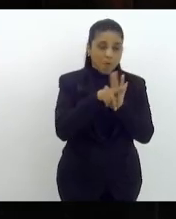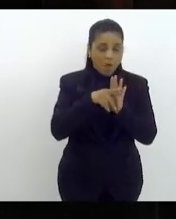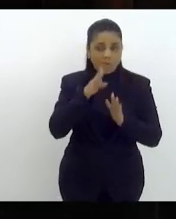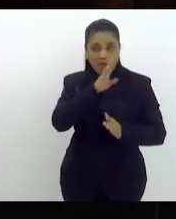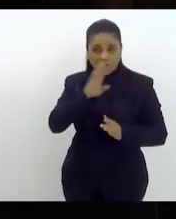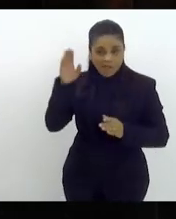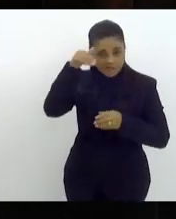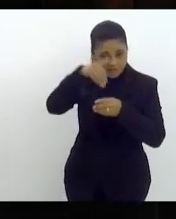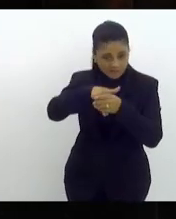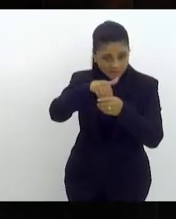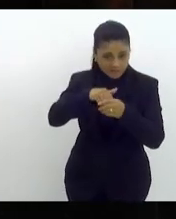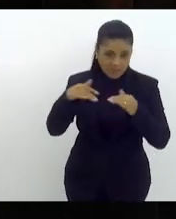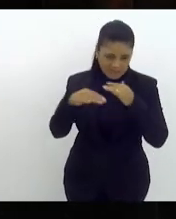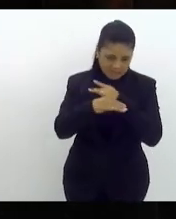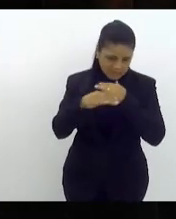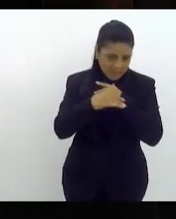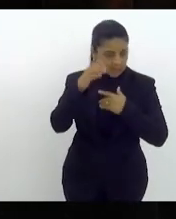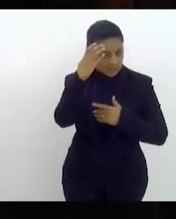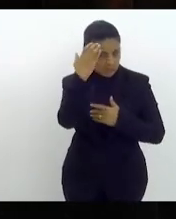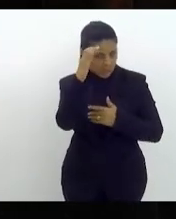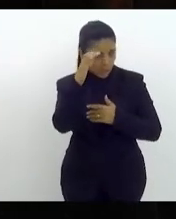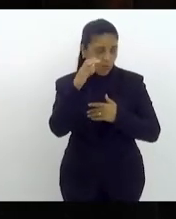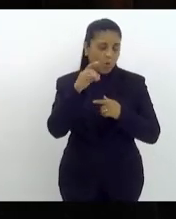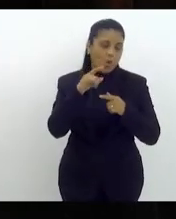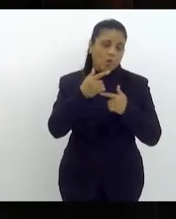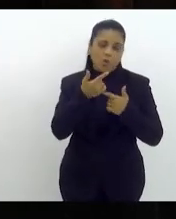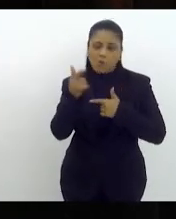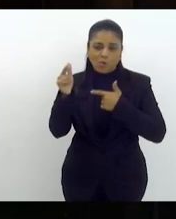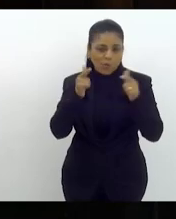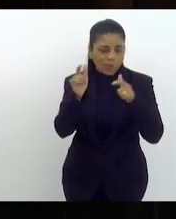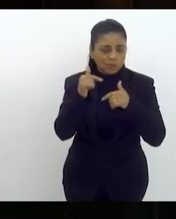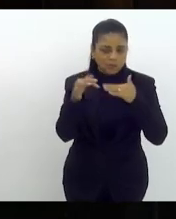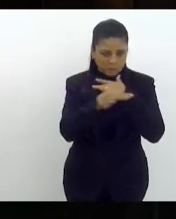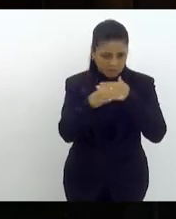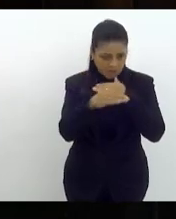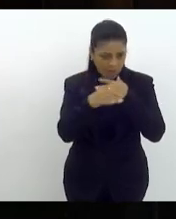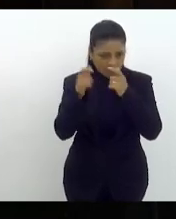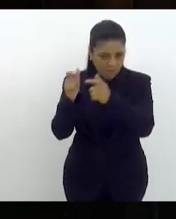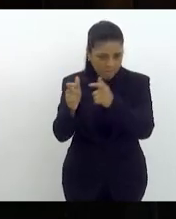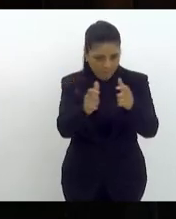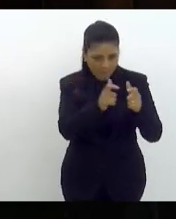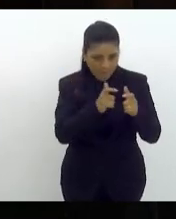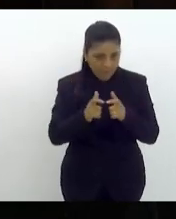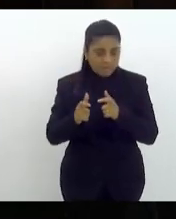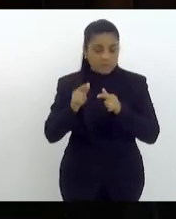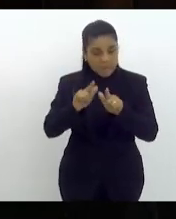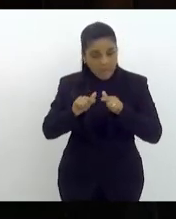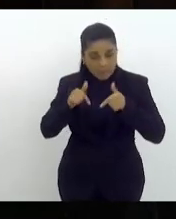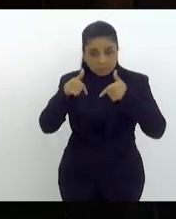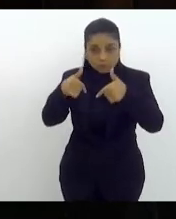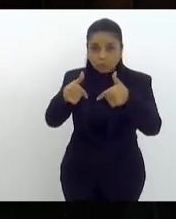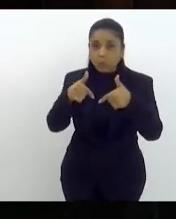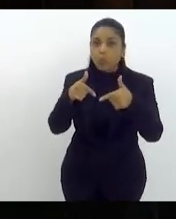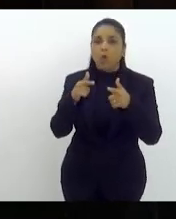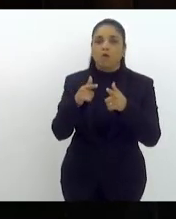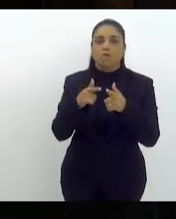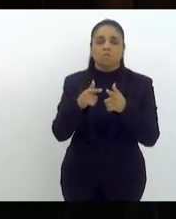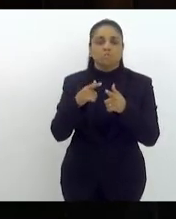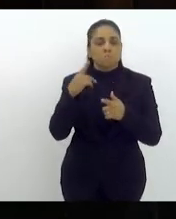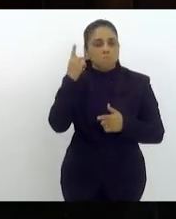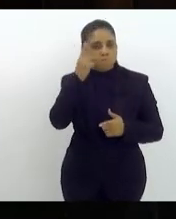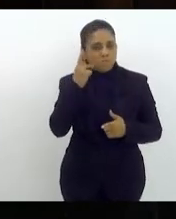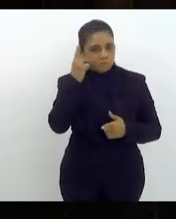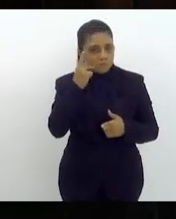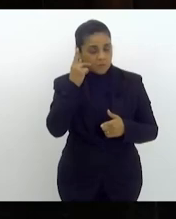só da cidade de Niterói mas de outras cidades que vossa excelência tem uma atuação política grande estaremos eventualmente